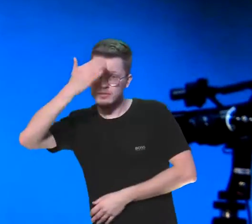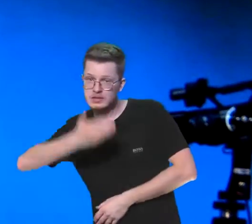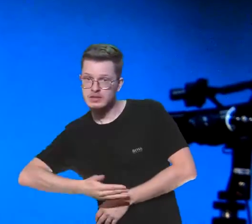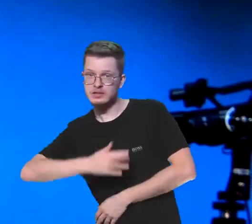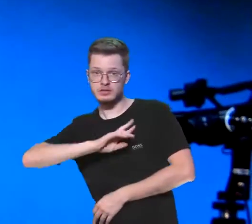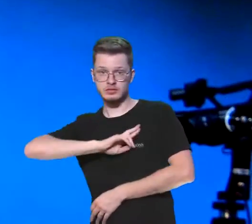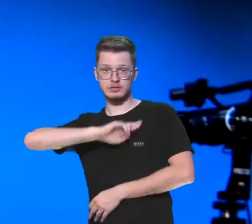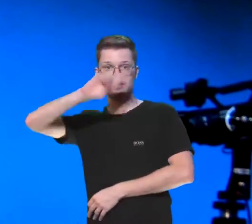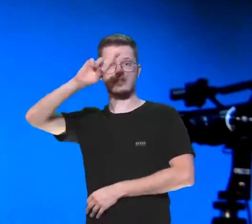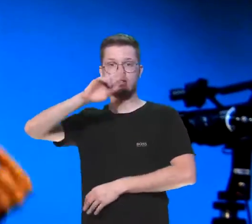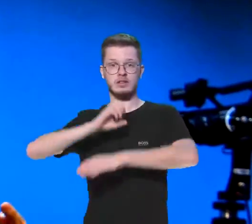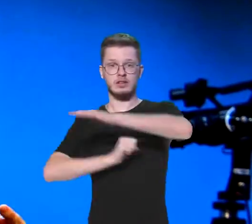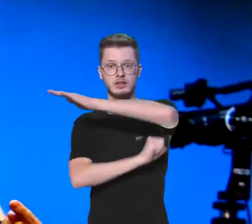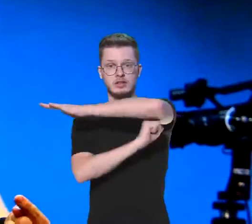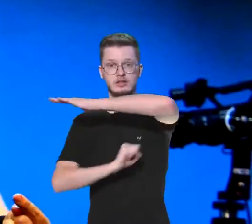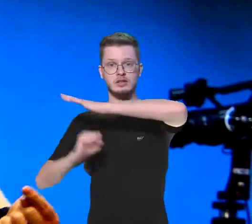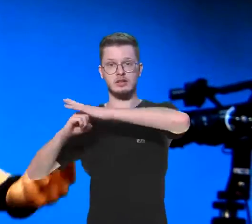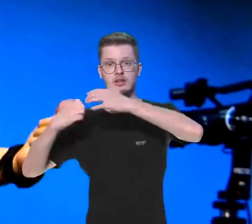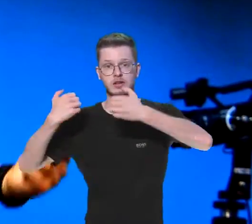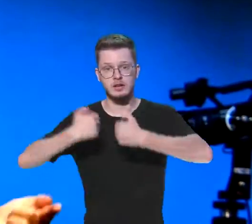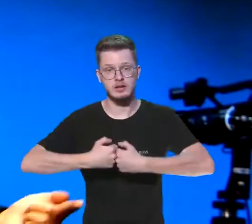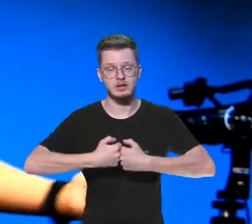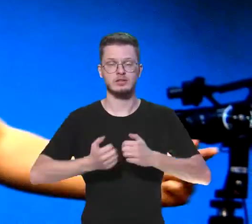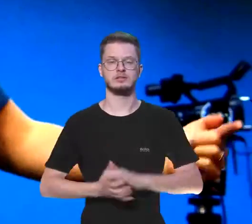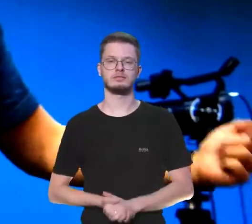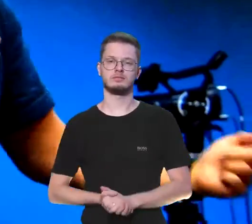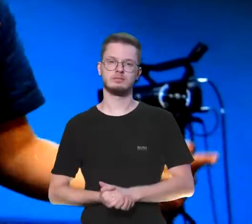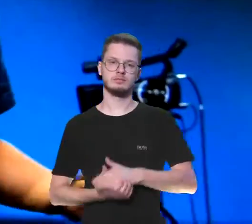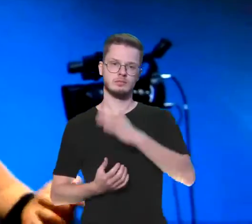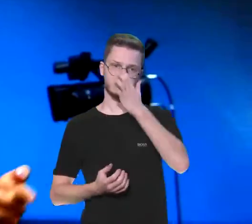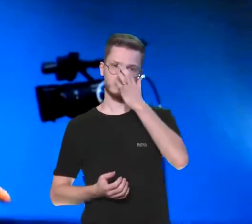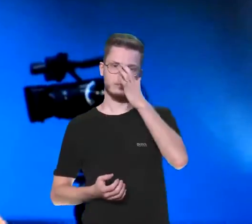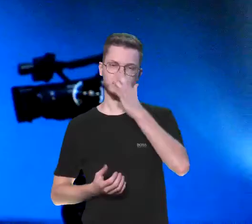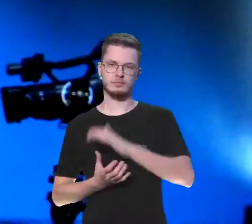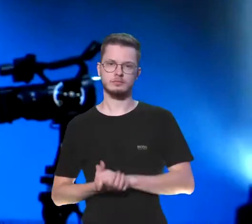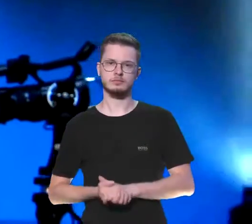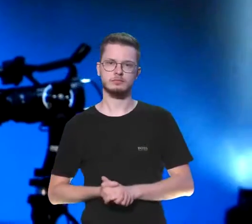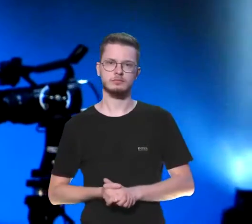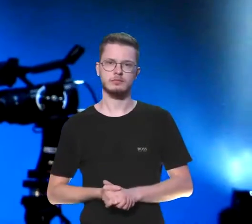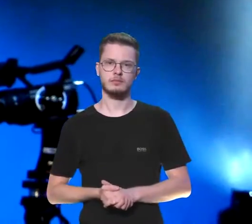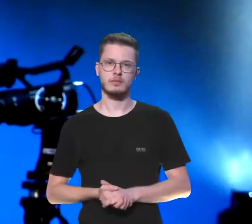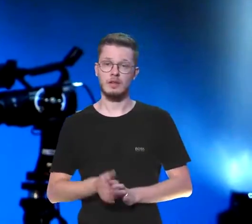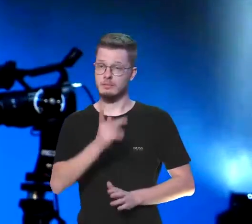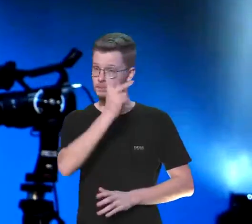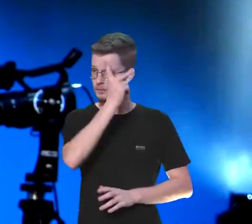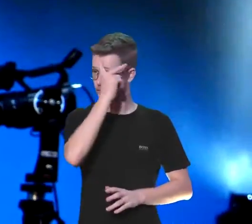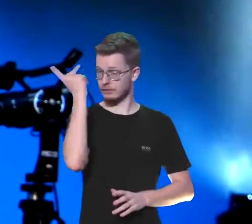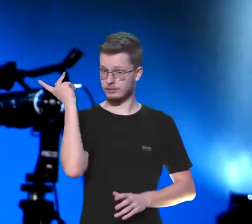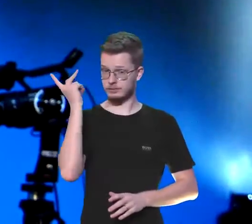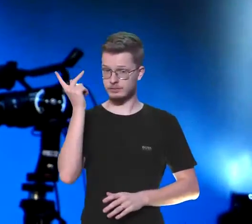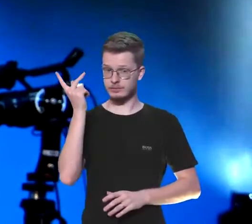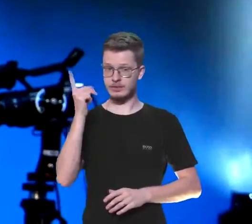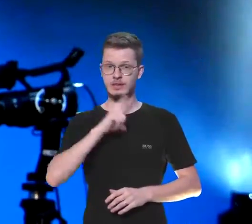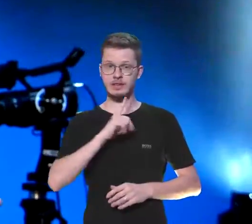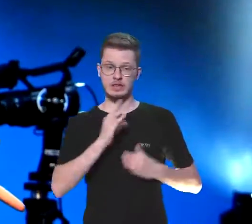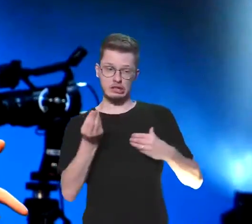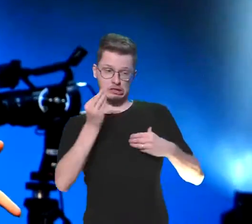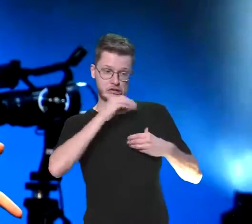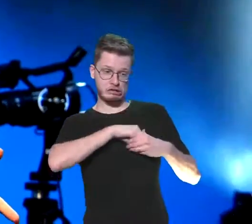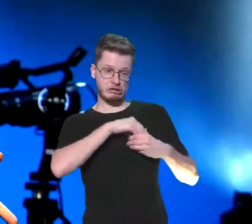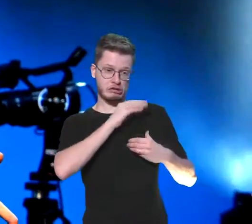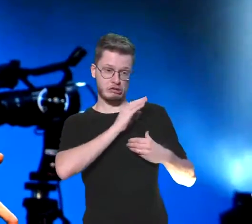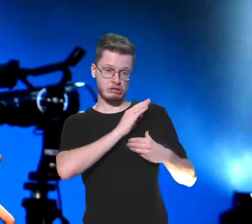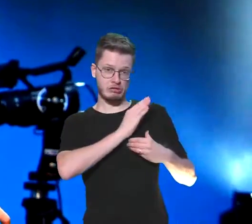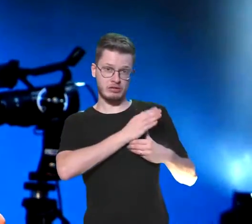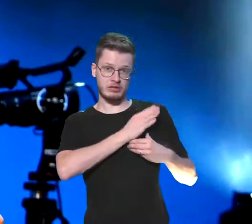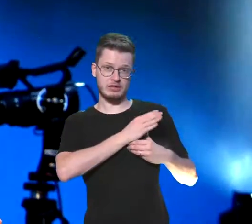guarda esse tipo de coisa no coração é desautorizado religiosamente. O que para um